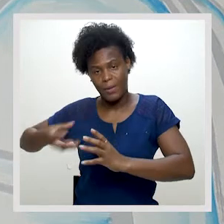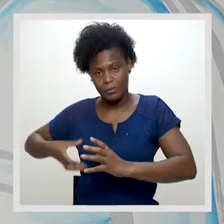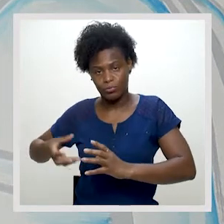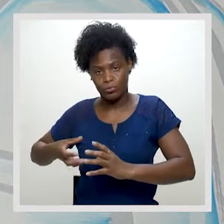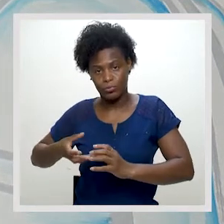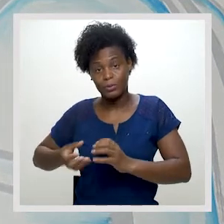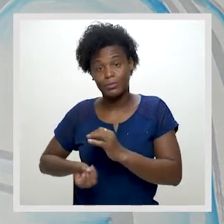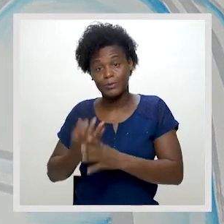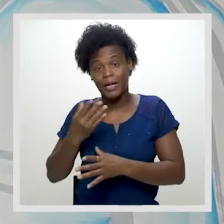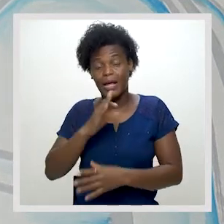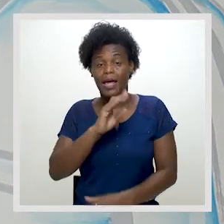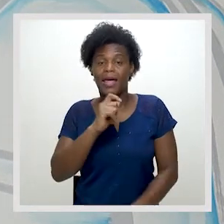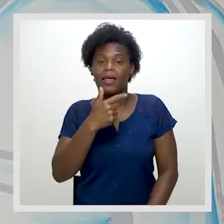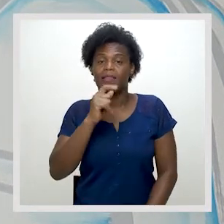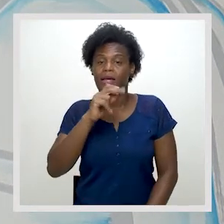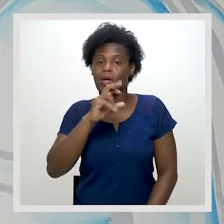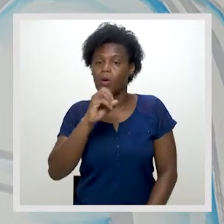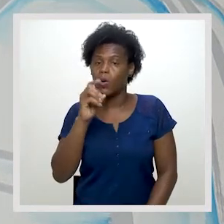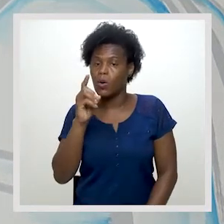Já eram heterotróficos,